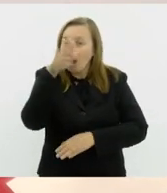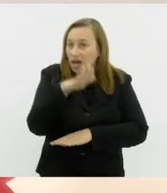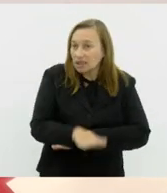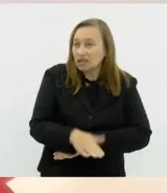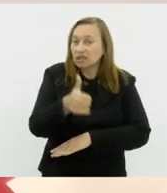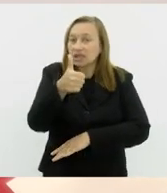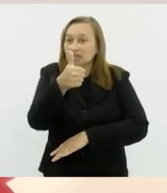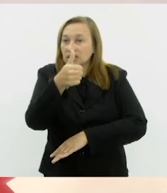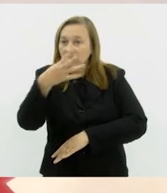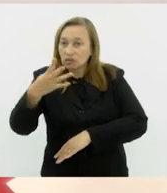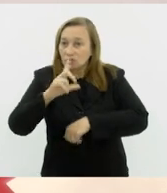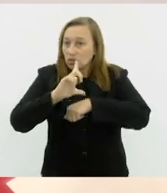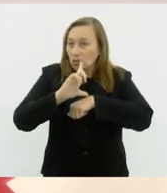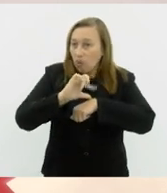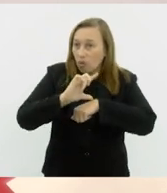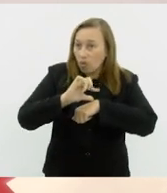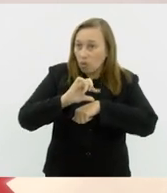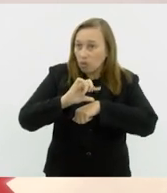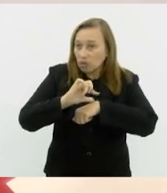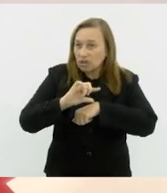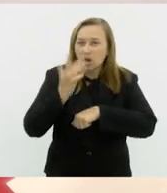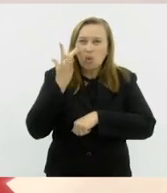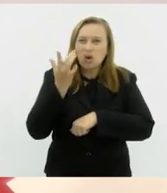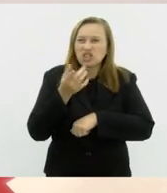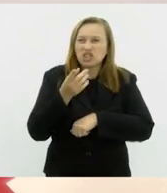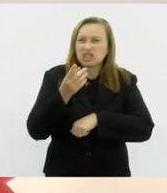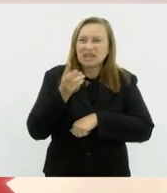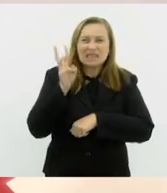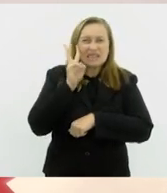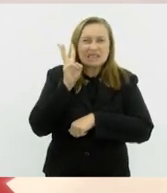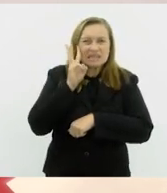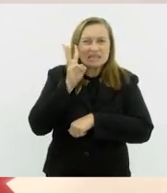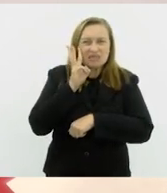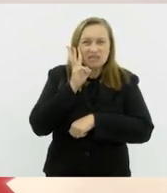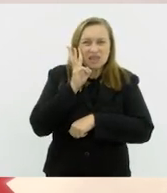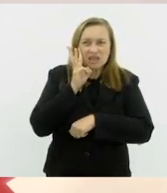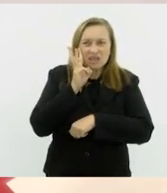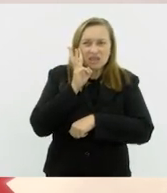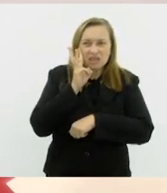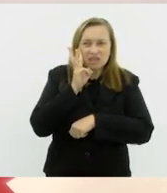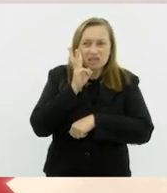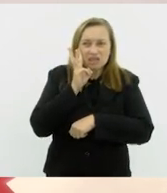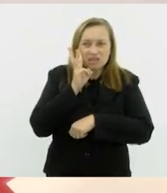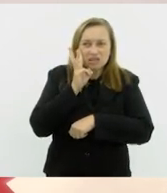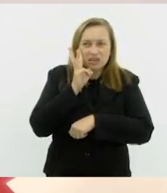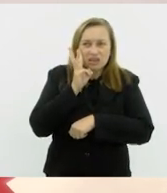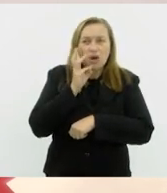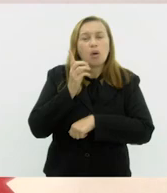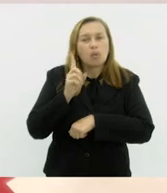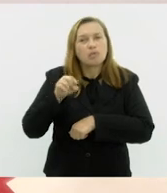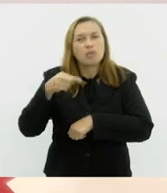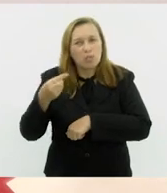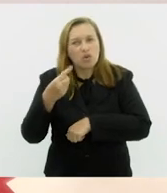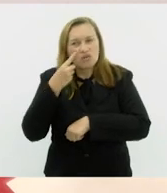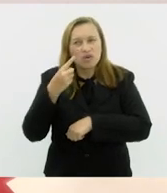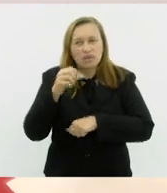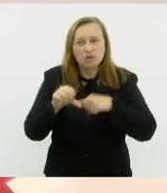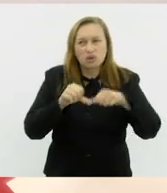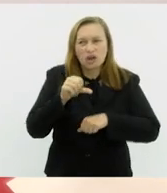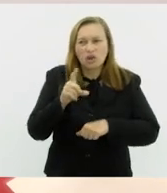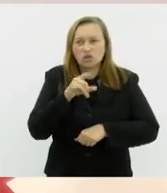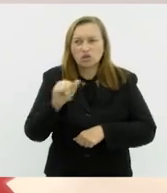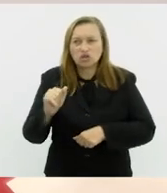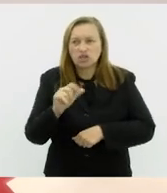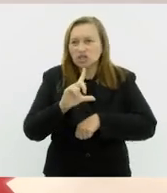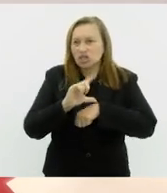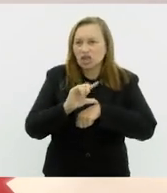14 horas. Acho que é uma terça-feira, dia 28 de maio. A gente pode depois remarcar, né?